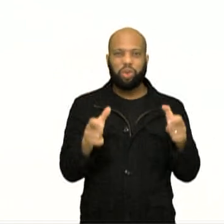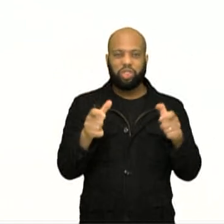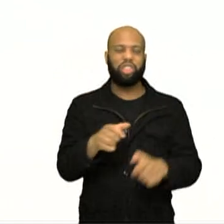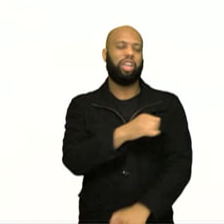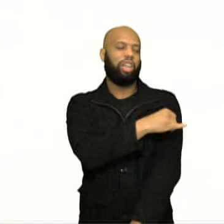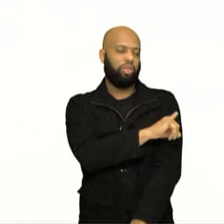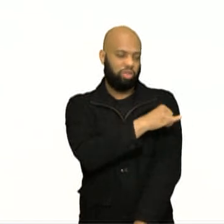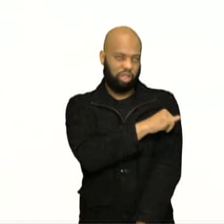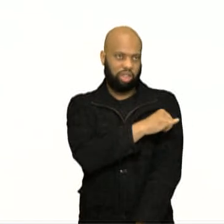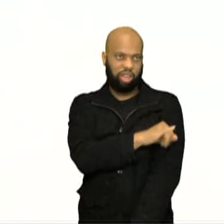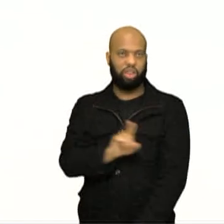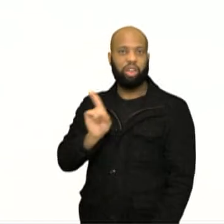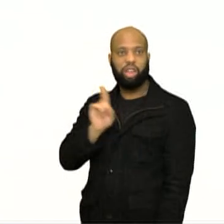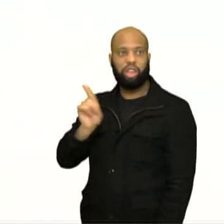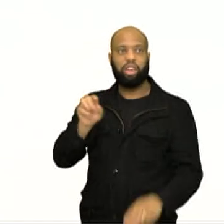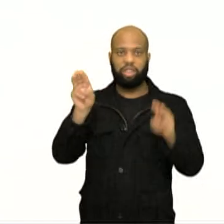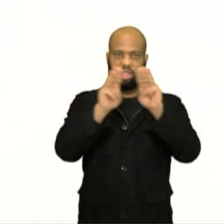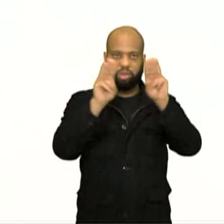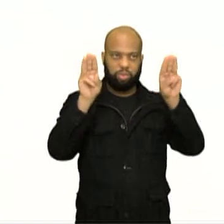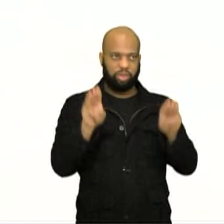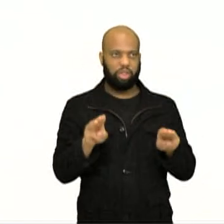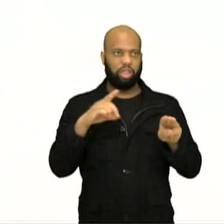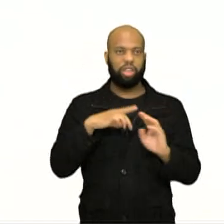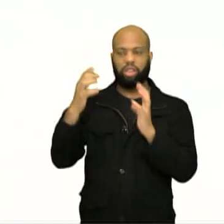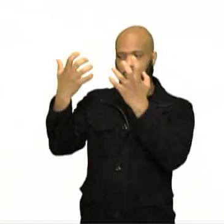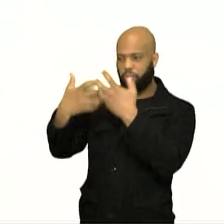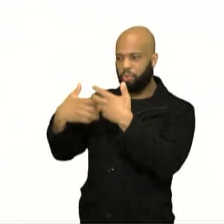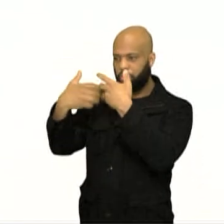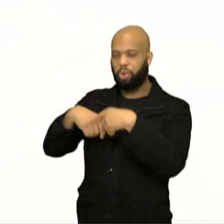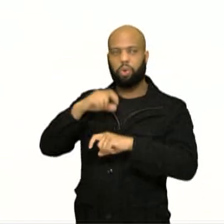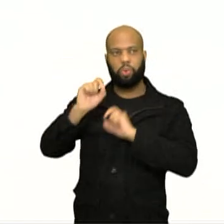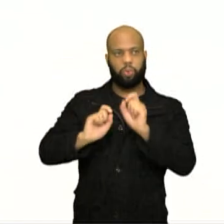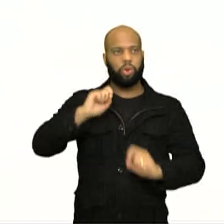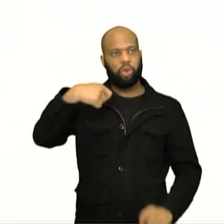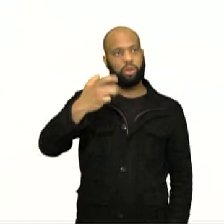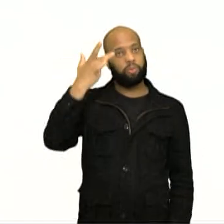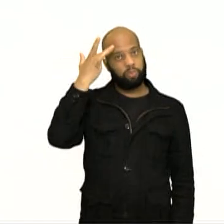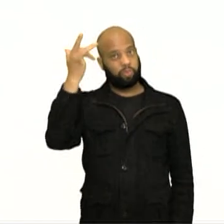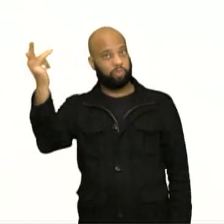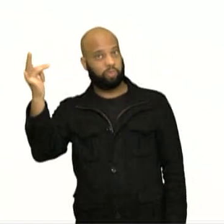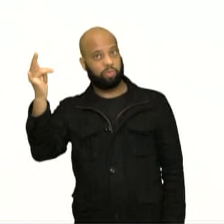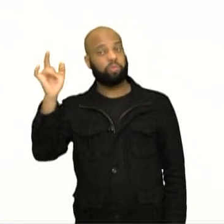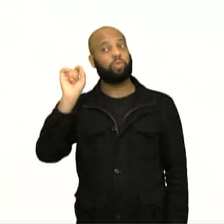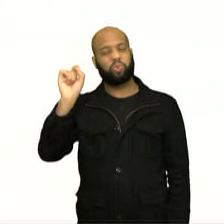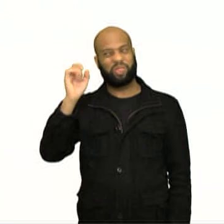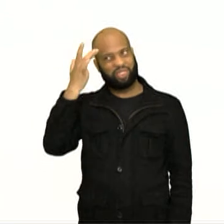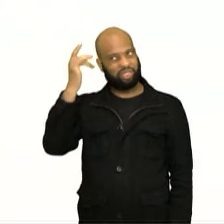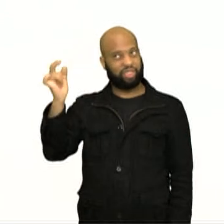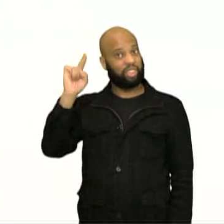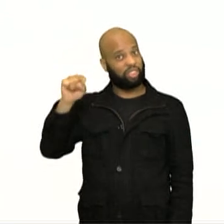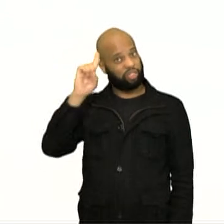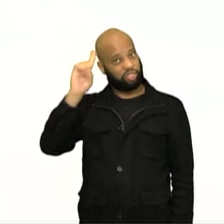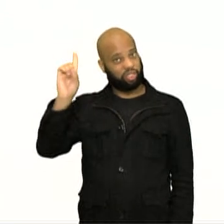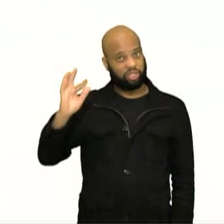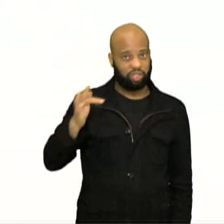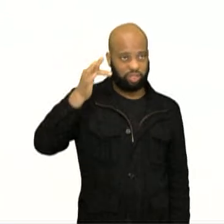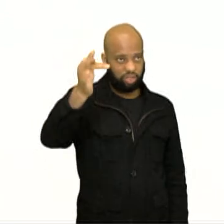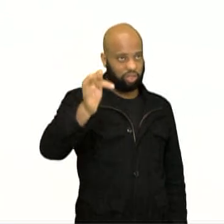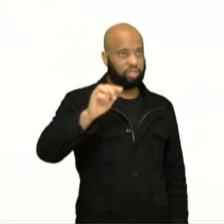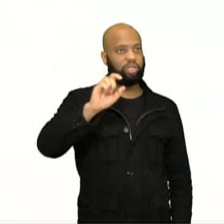E nesse museu, essa reflexão sobre o amanhã, sobre o dia futuro, ela